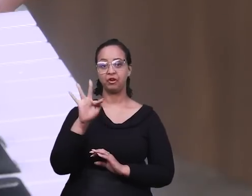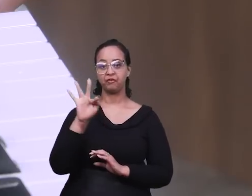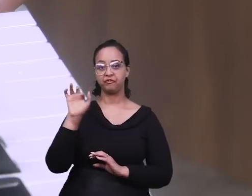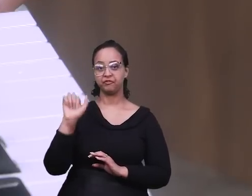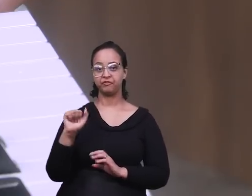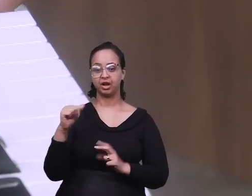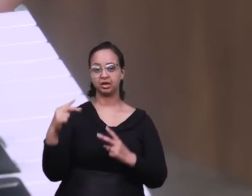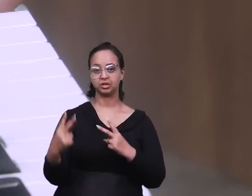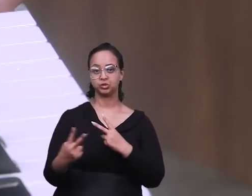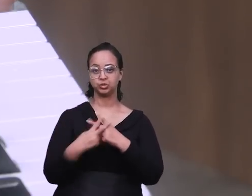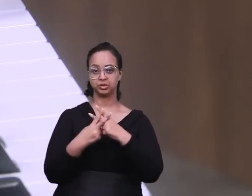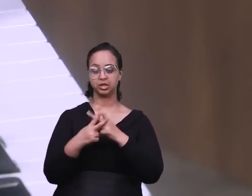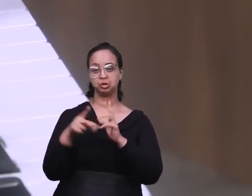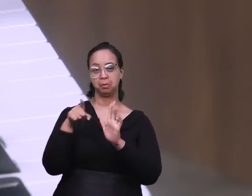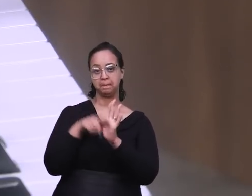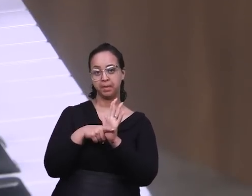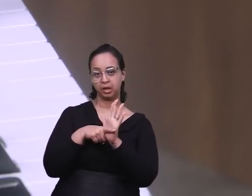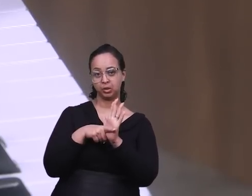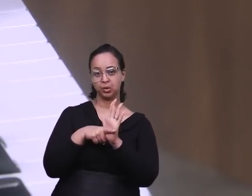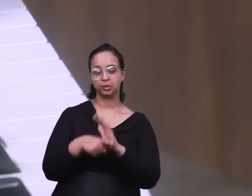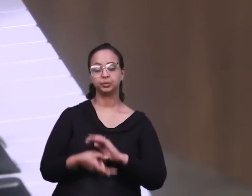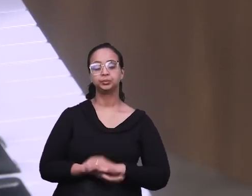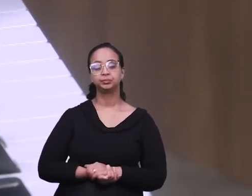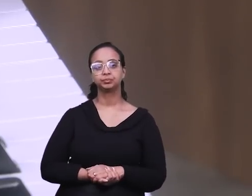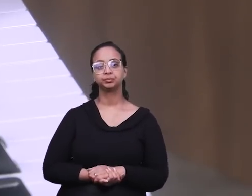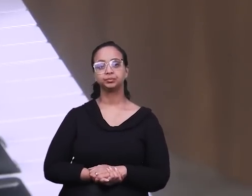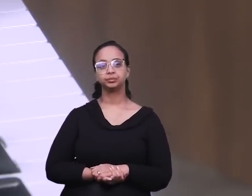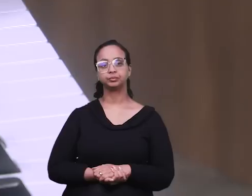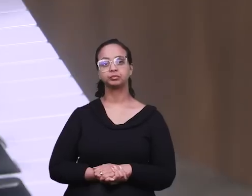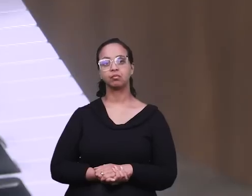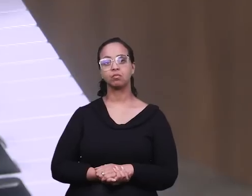Fá sustenido menor.